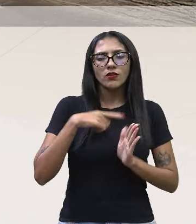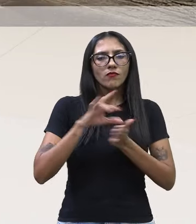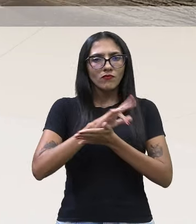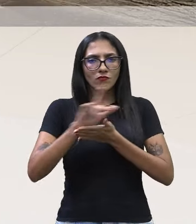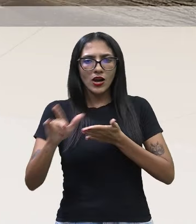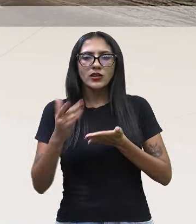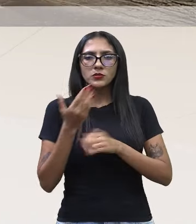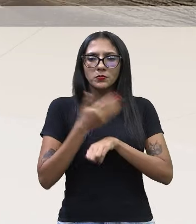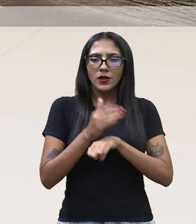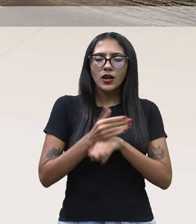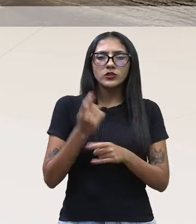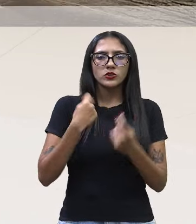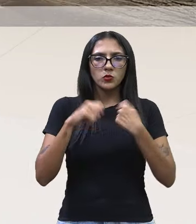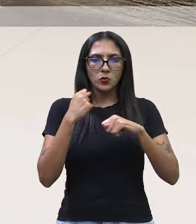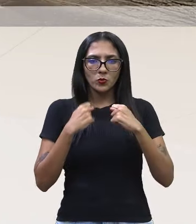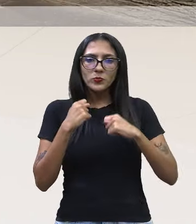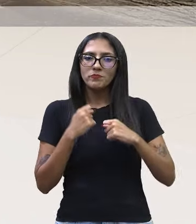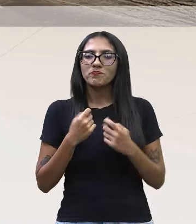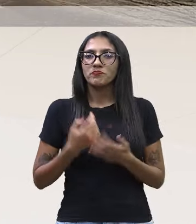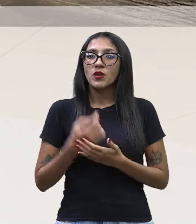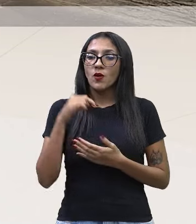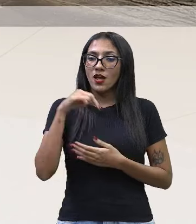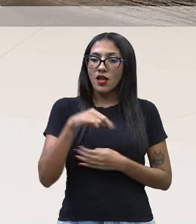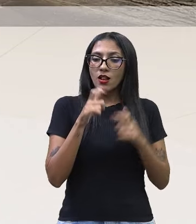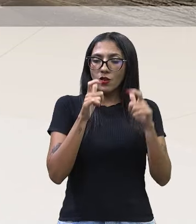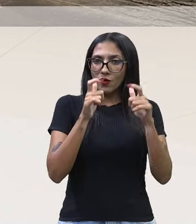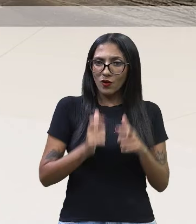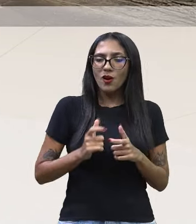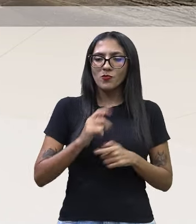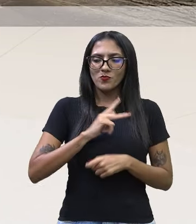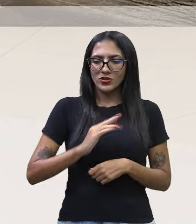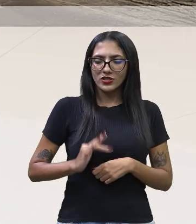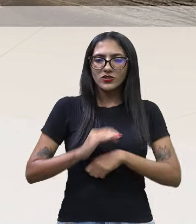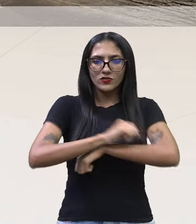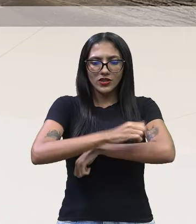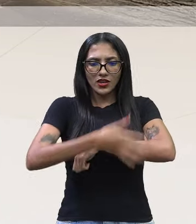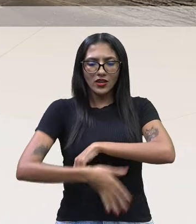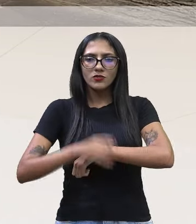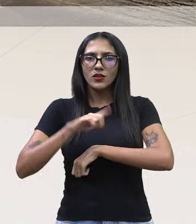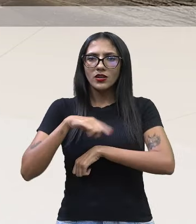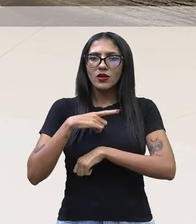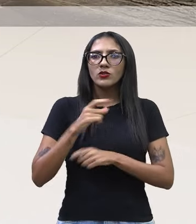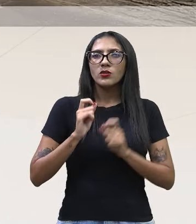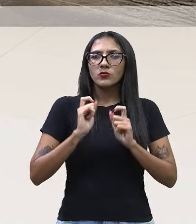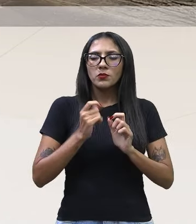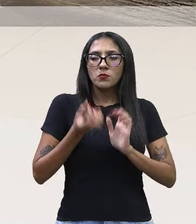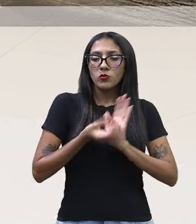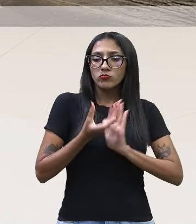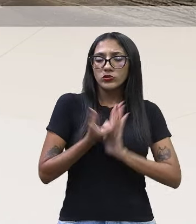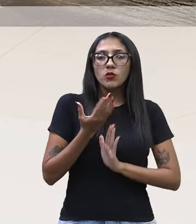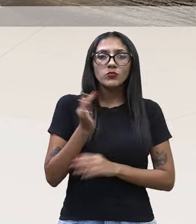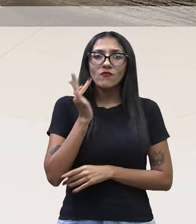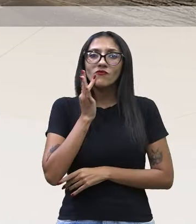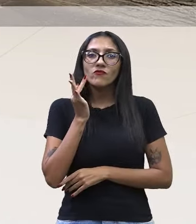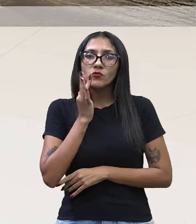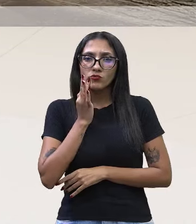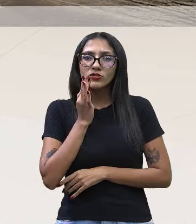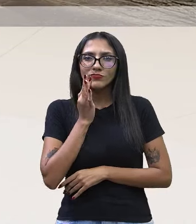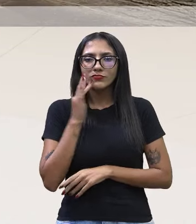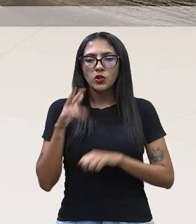é esta este este lugar onde nós estamos aqui ele tem como foco a produção dos derivados do cupuaçu isso